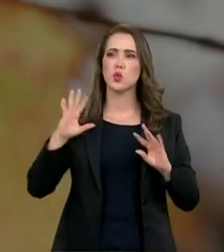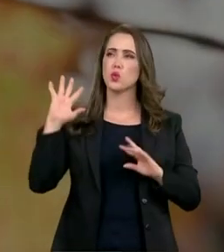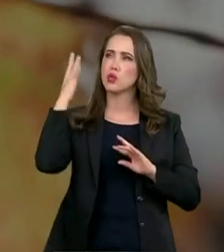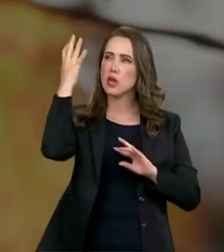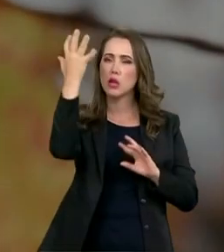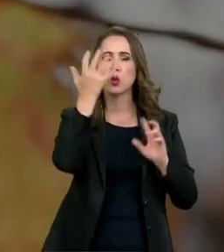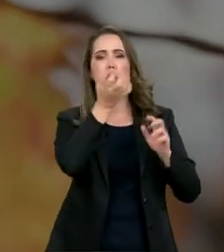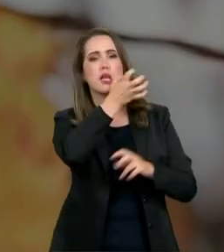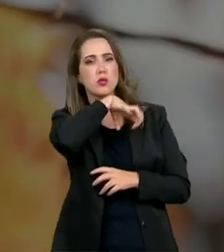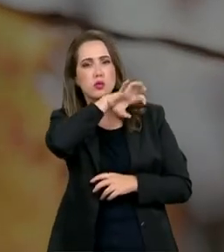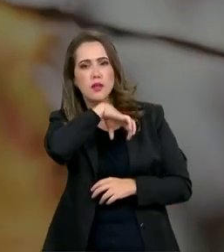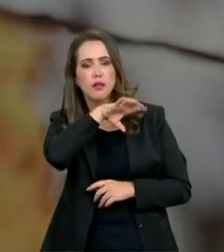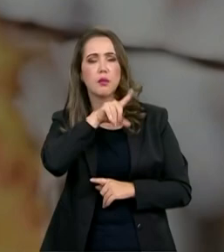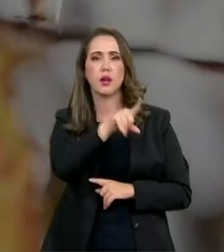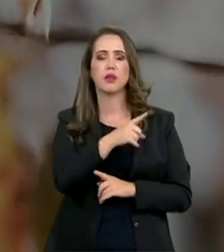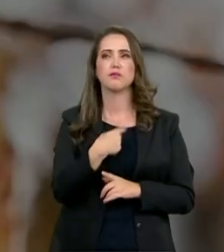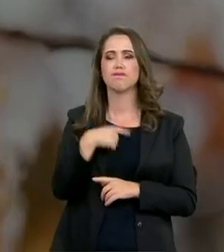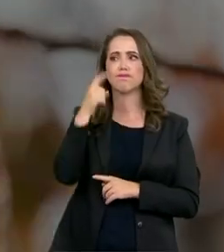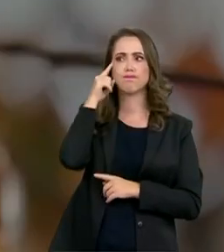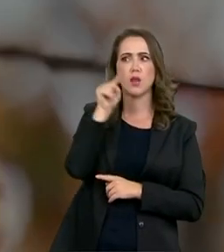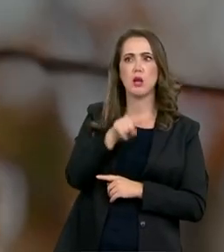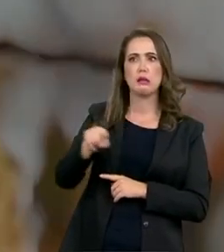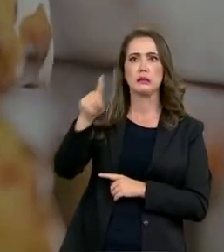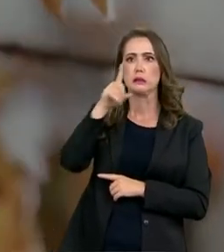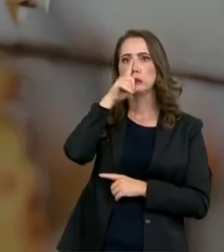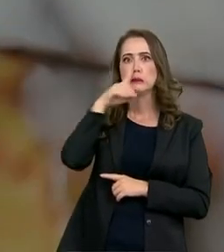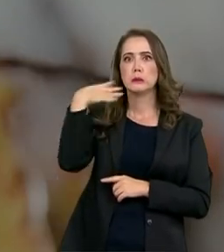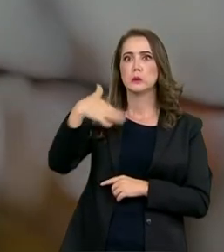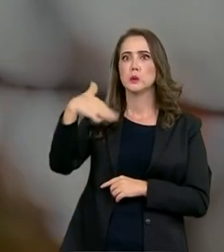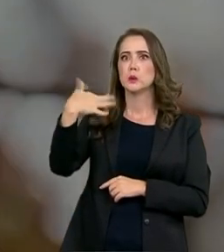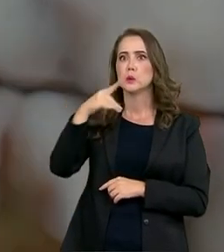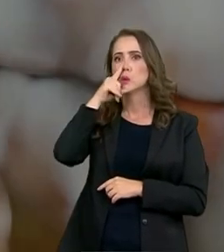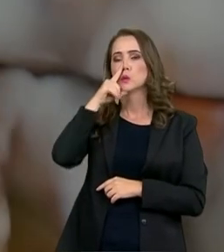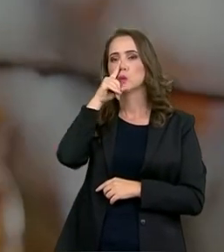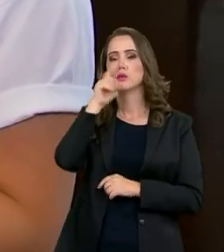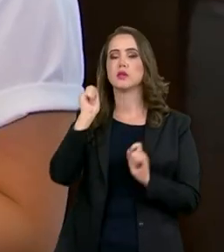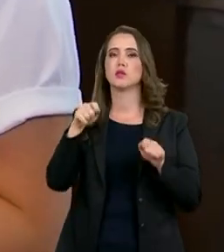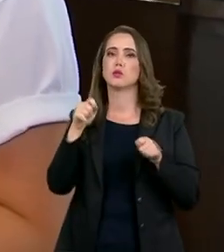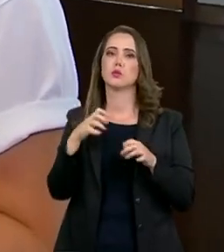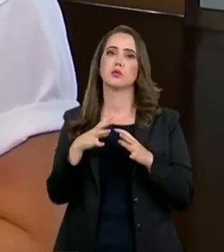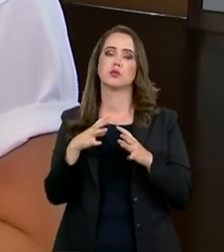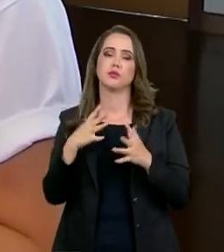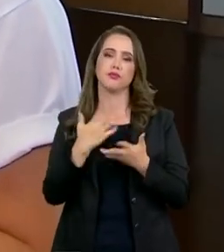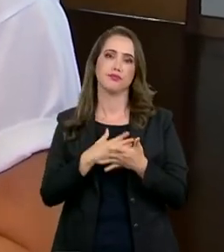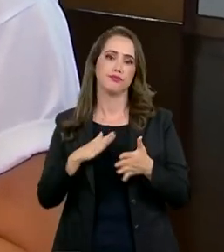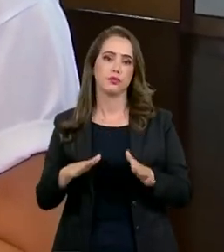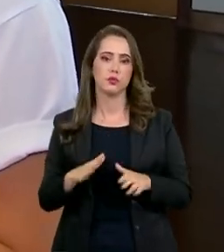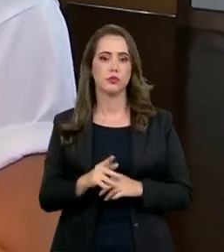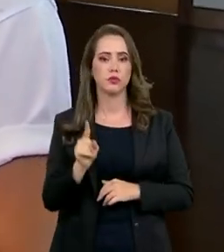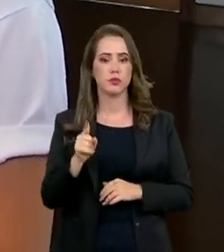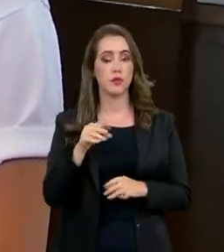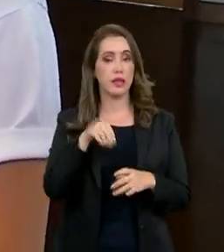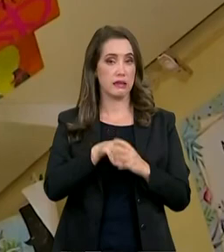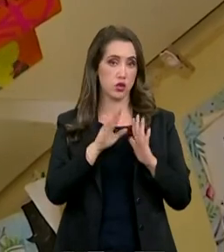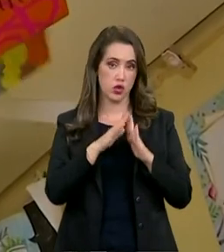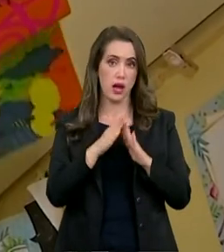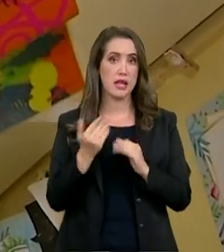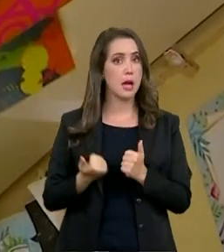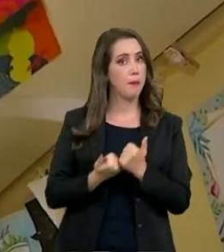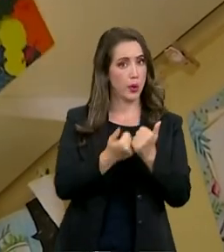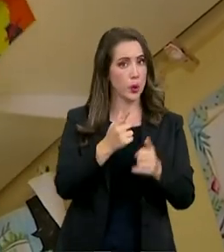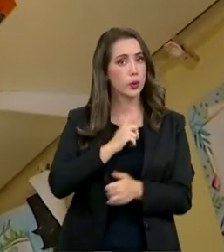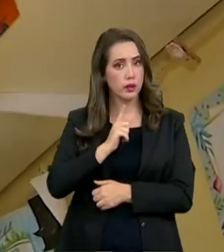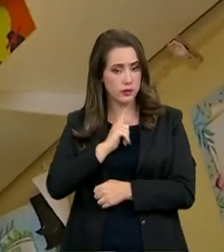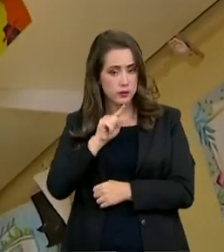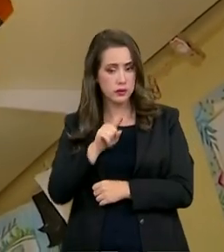bicho, e eu pensei assim, nossa, eles estão em perigo, eles estão correndo risco. Dentro de casa, ela teve todo o apoio. A família